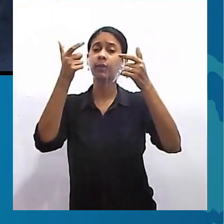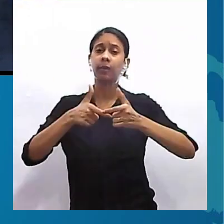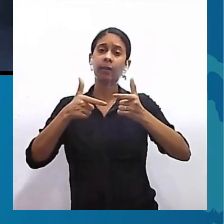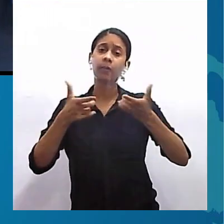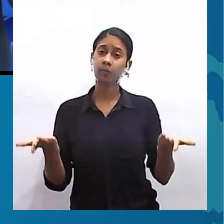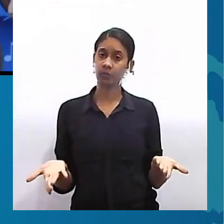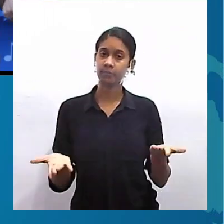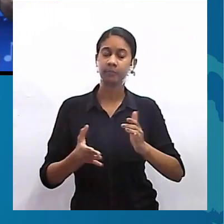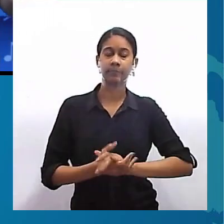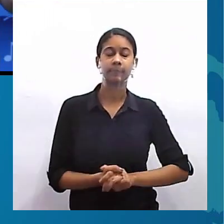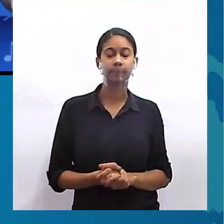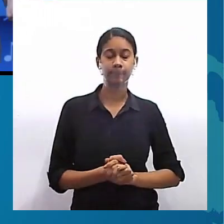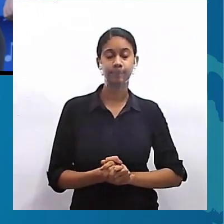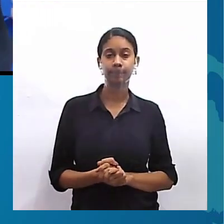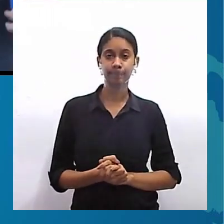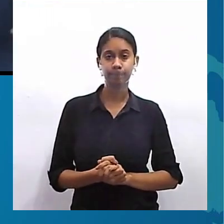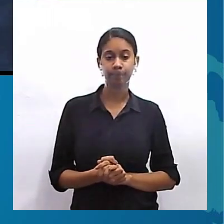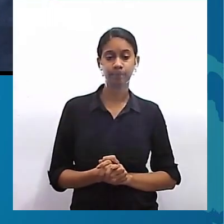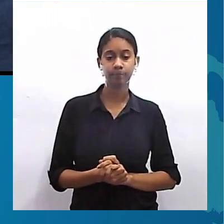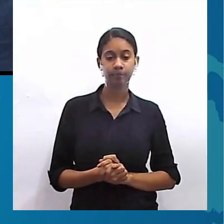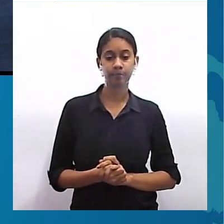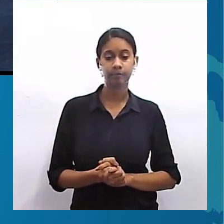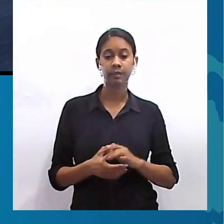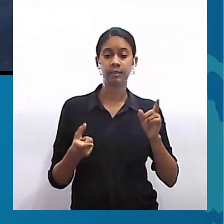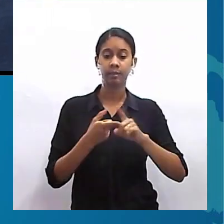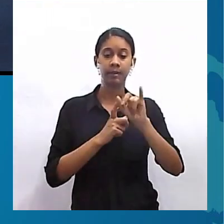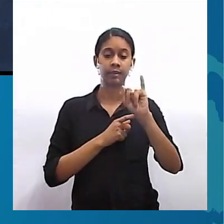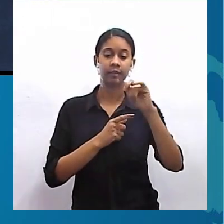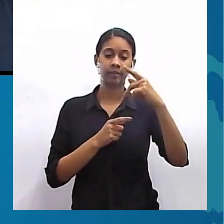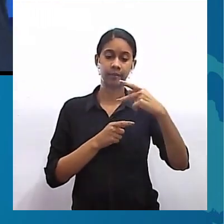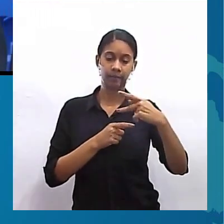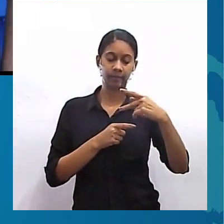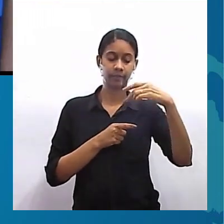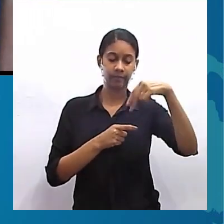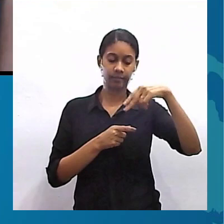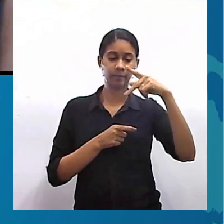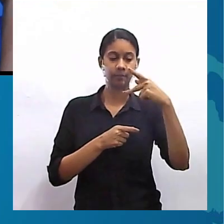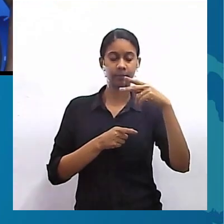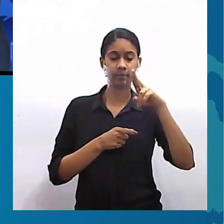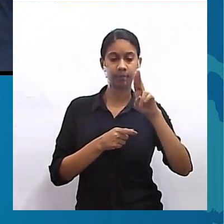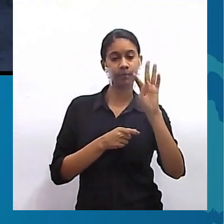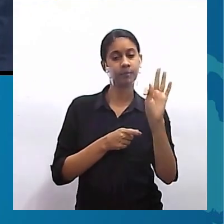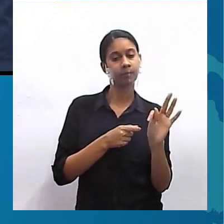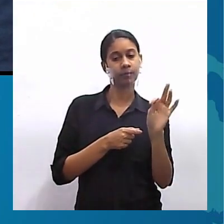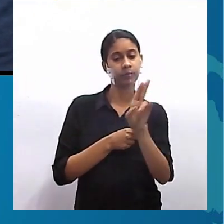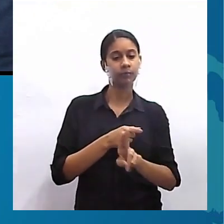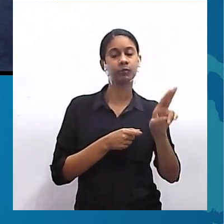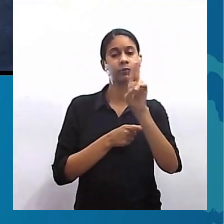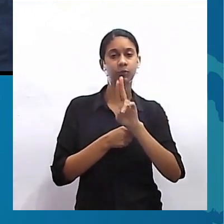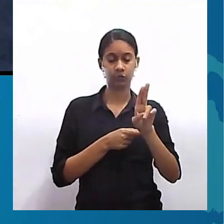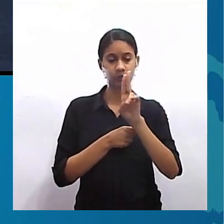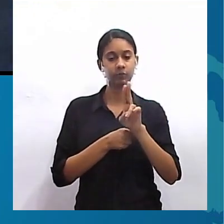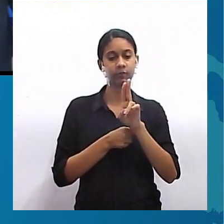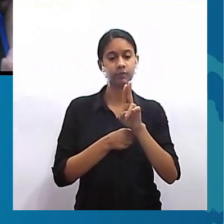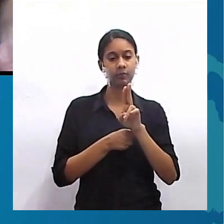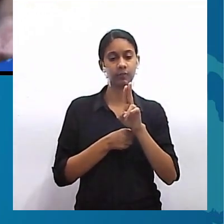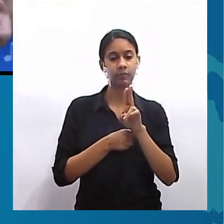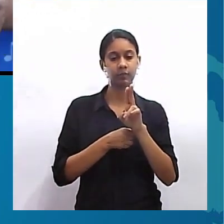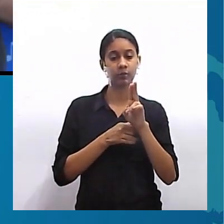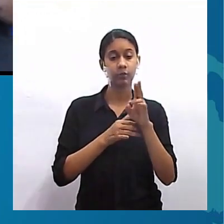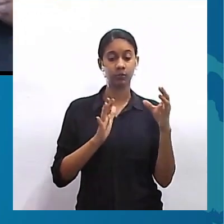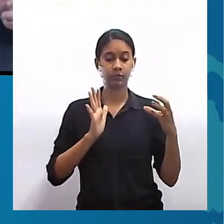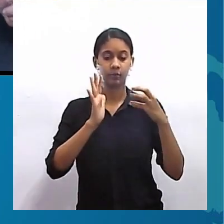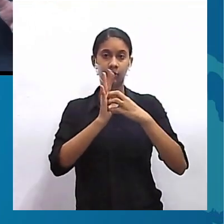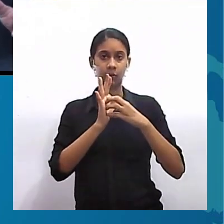material. Entenderam? Input de dados através do código de barras e radiofrequência. Como eu acabei de falar aqui,